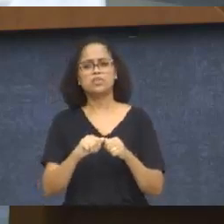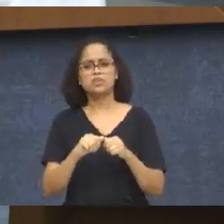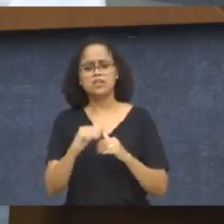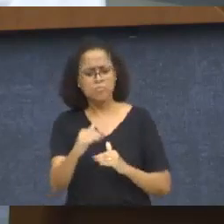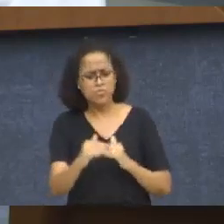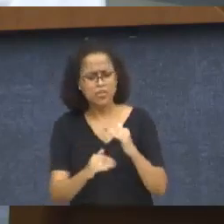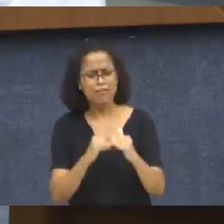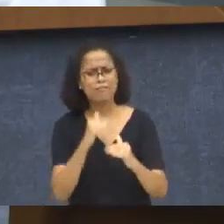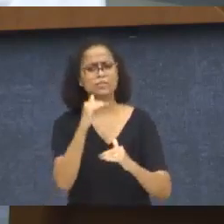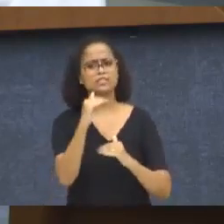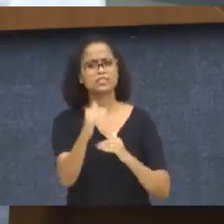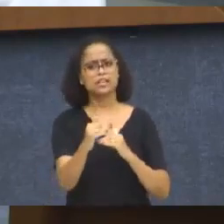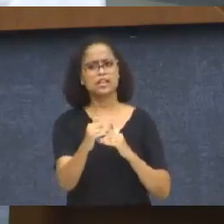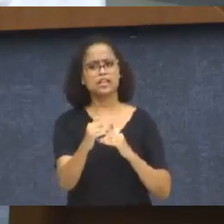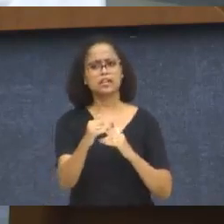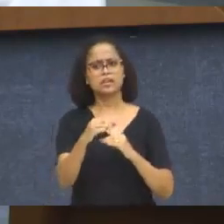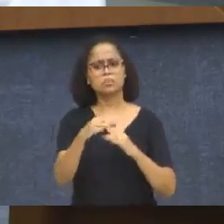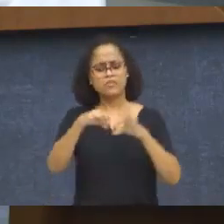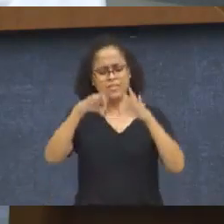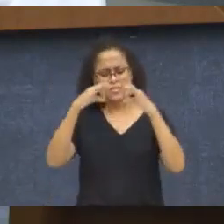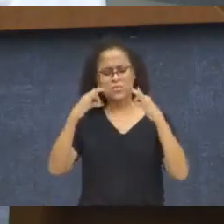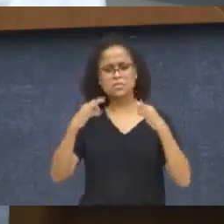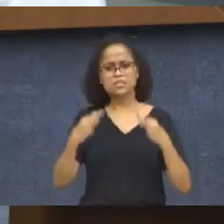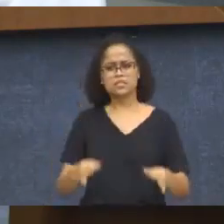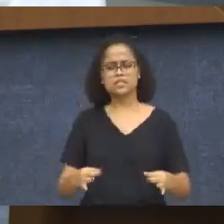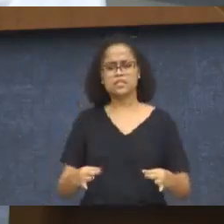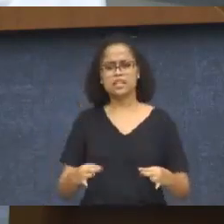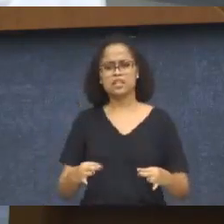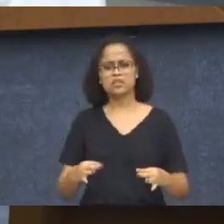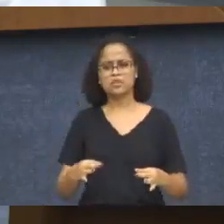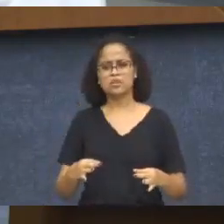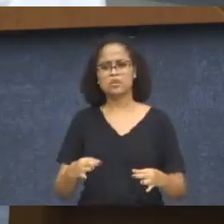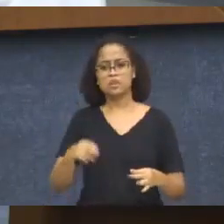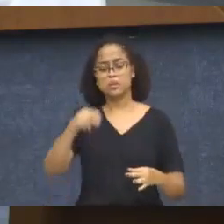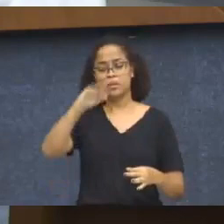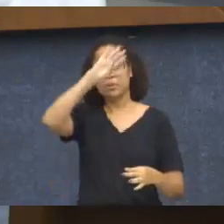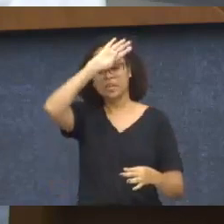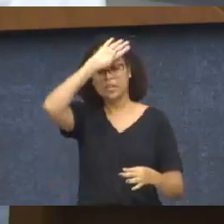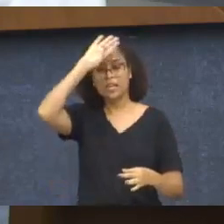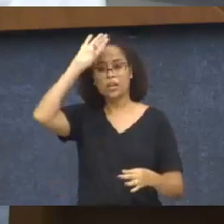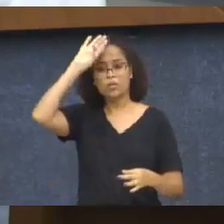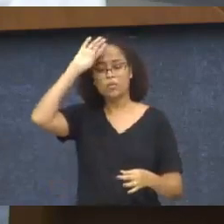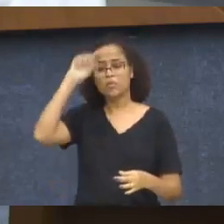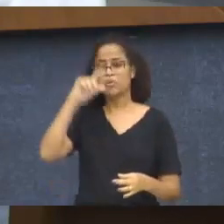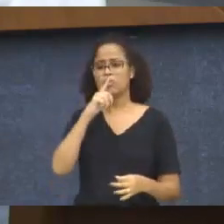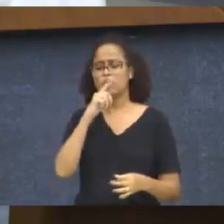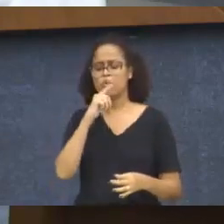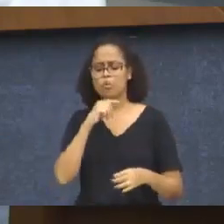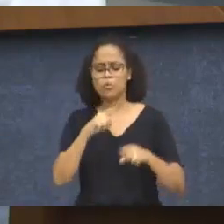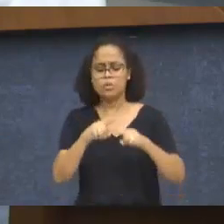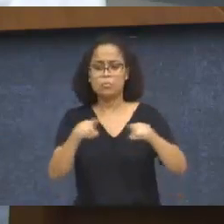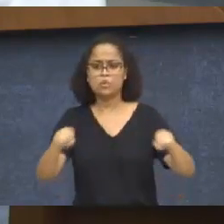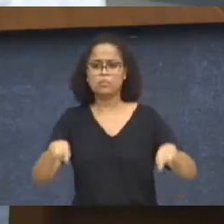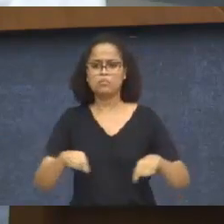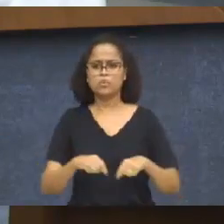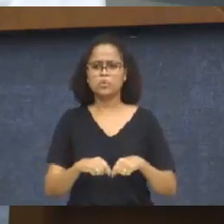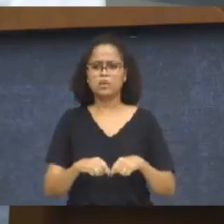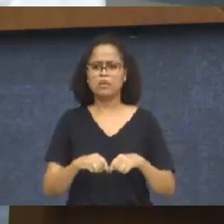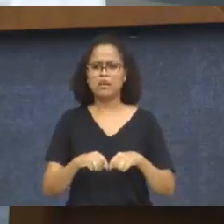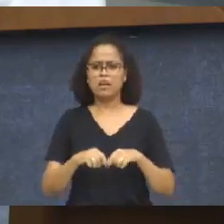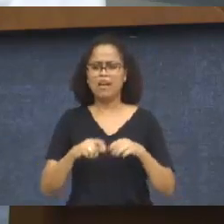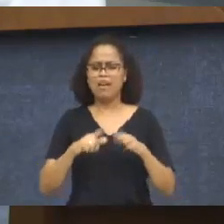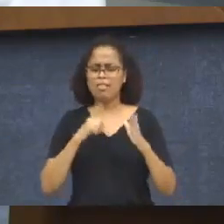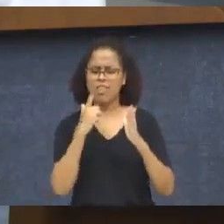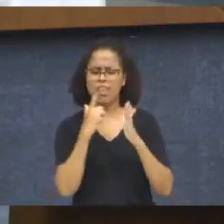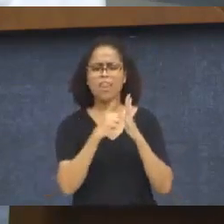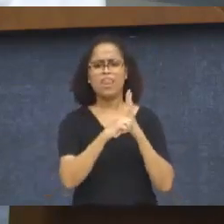fazer o certo, para que a gente tenha uma Lagoa da Pampulha limpa para a cidade, para as famílias de Belo Horizonte, que